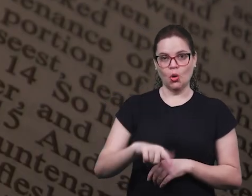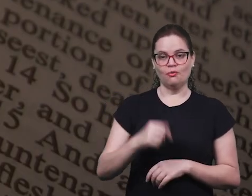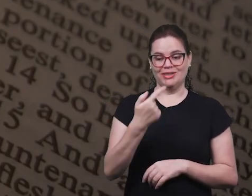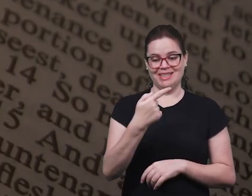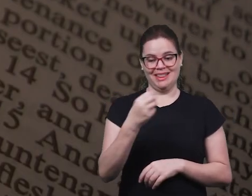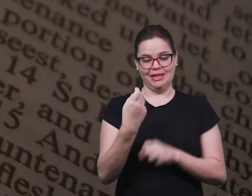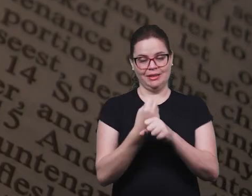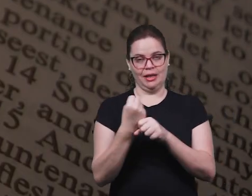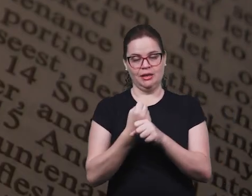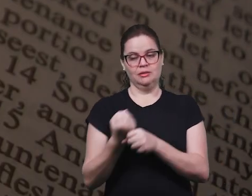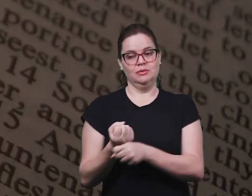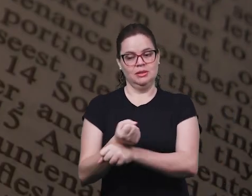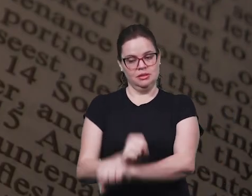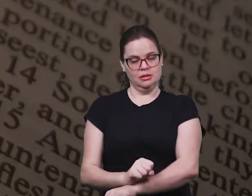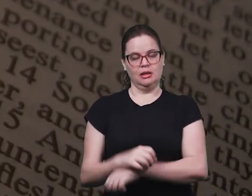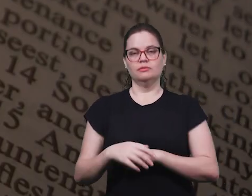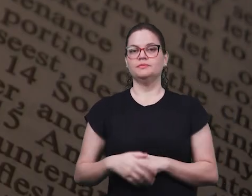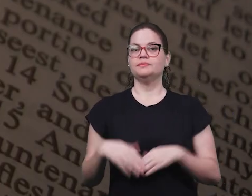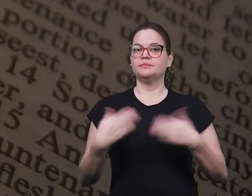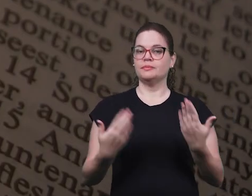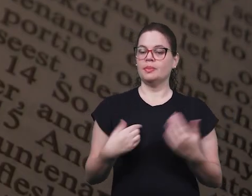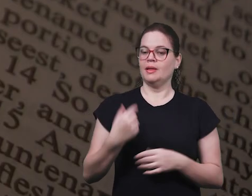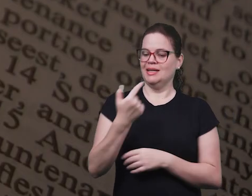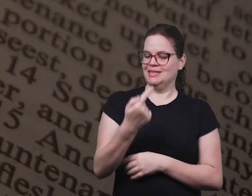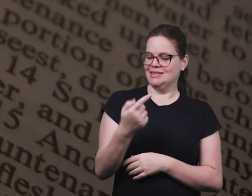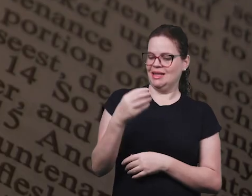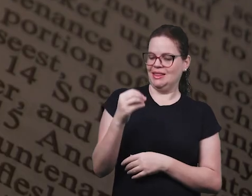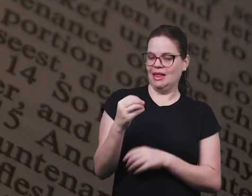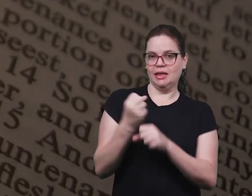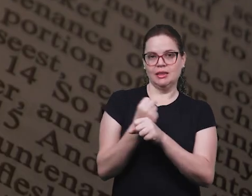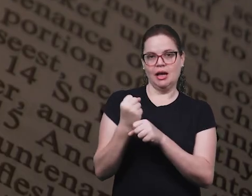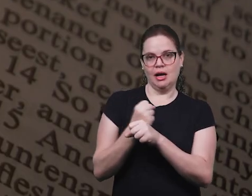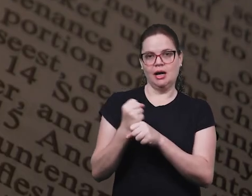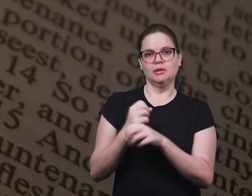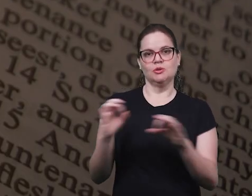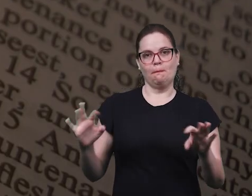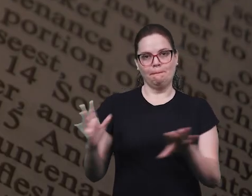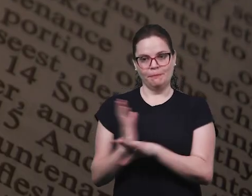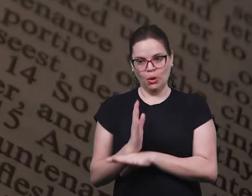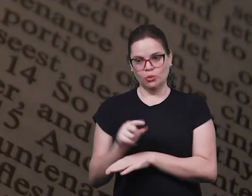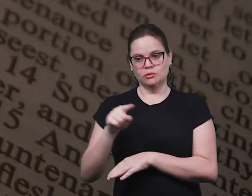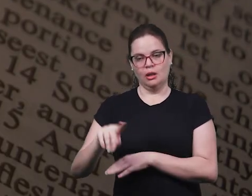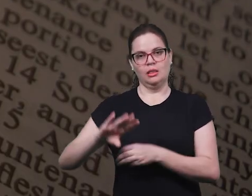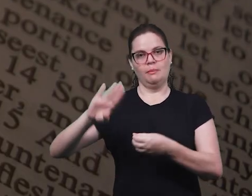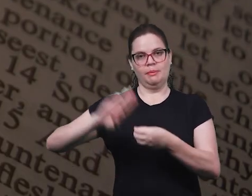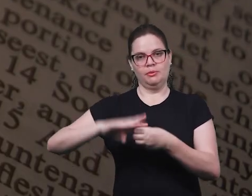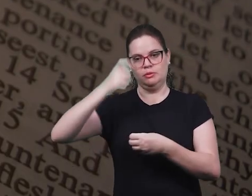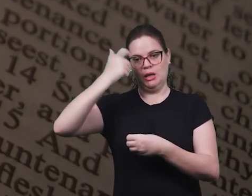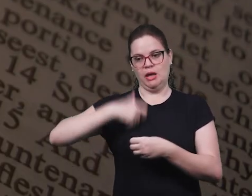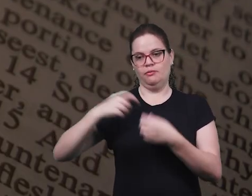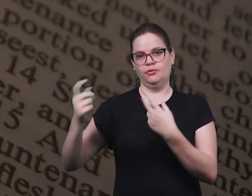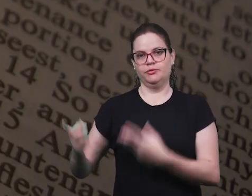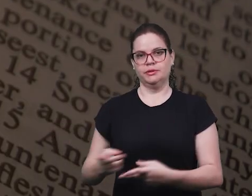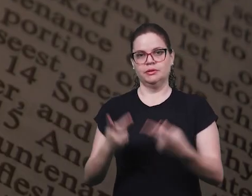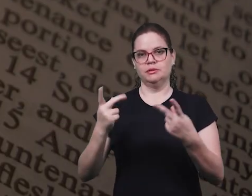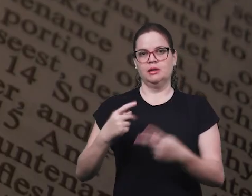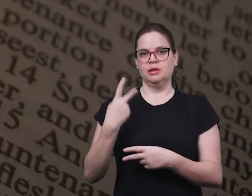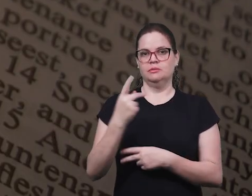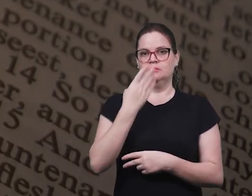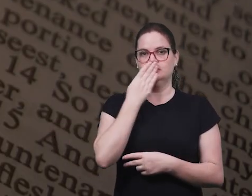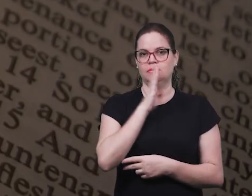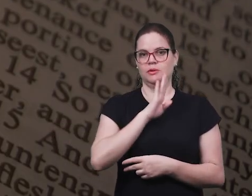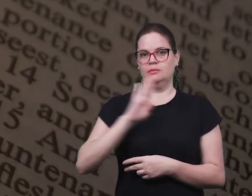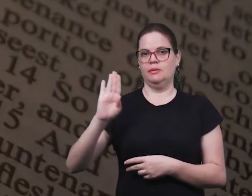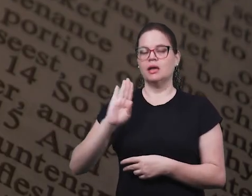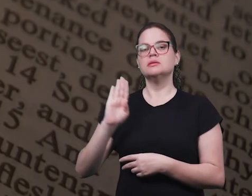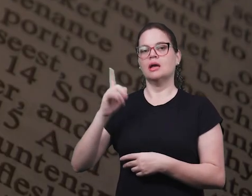de cativeiro, né? Passados 70 anos em Babilônia, vos visitarei e cumprirei sobre vós